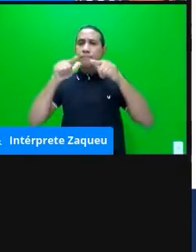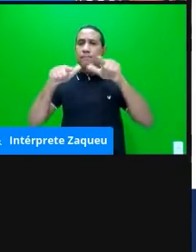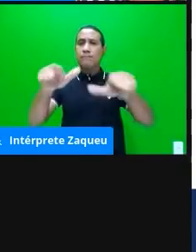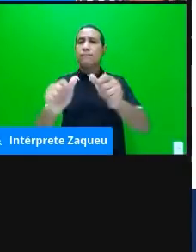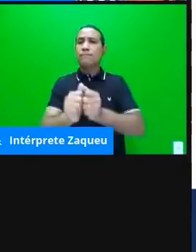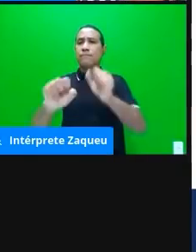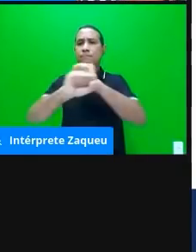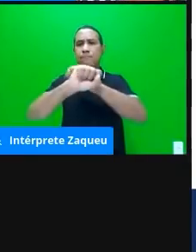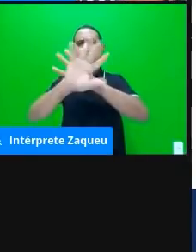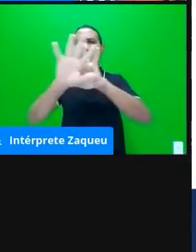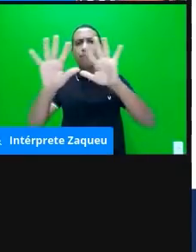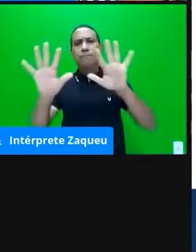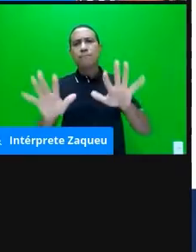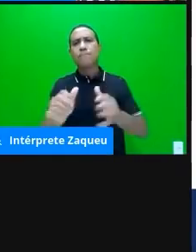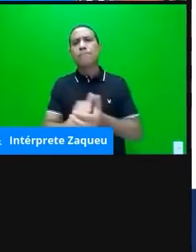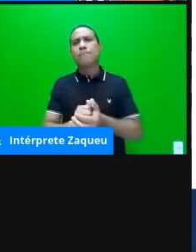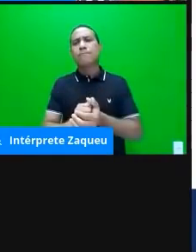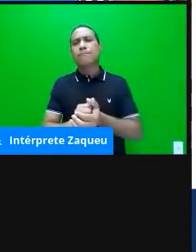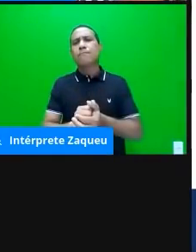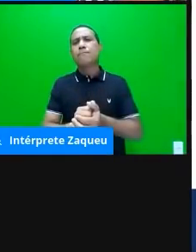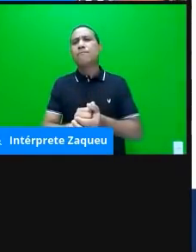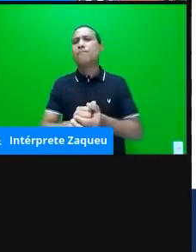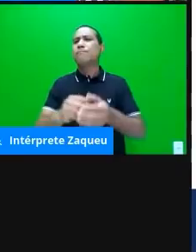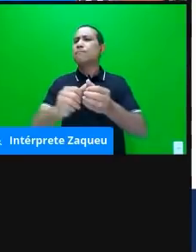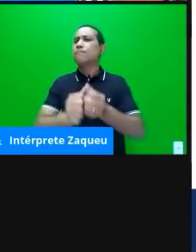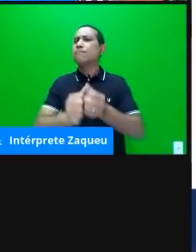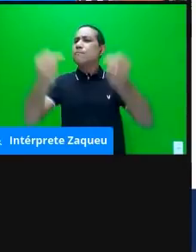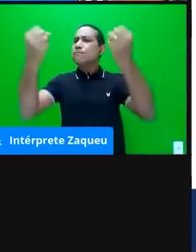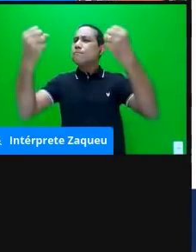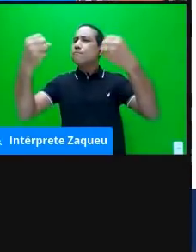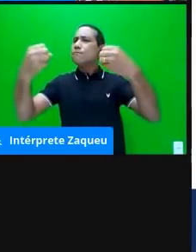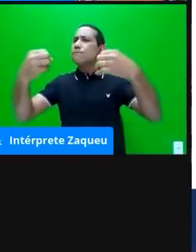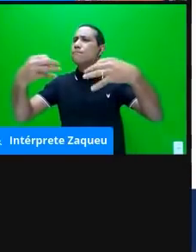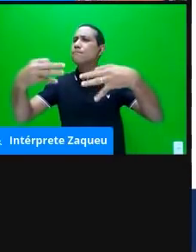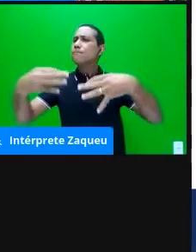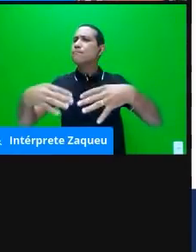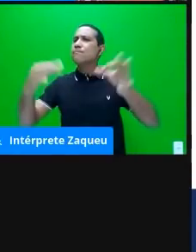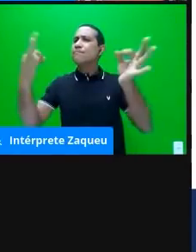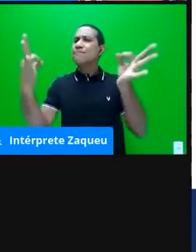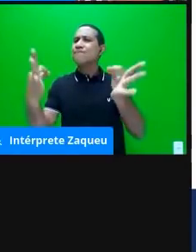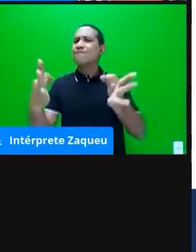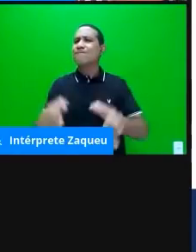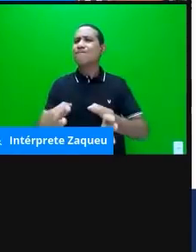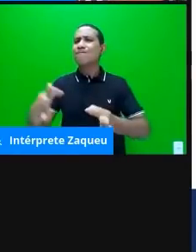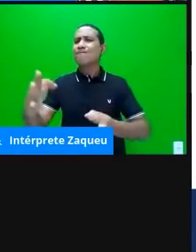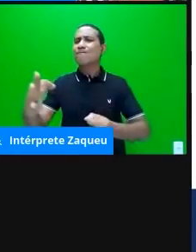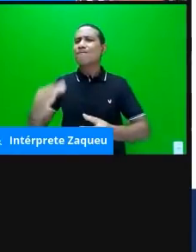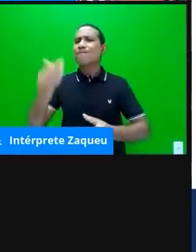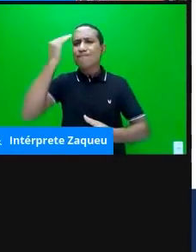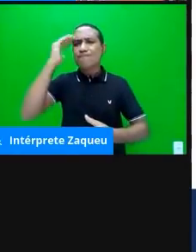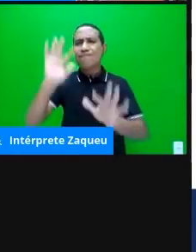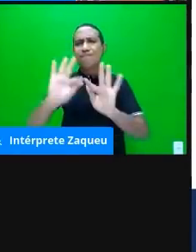clareza, com instruções bem específicas para o entendimento da família.